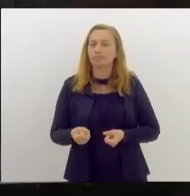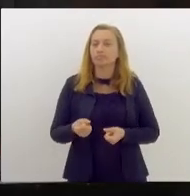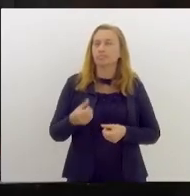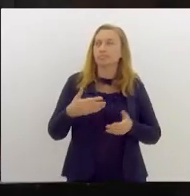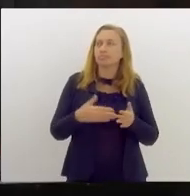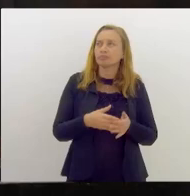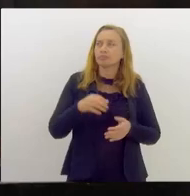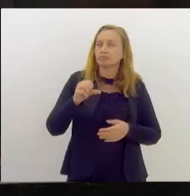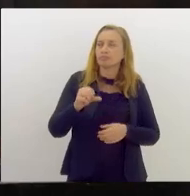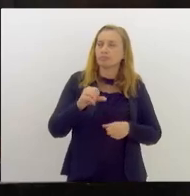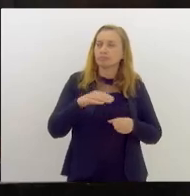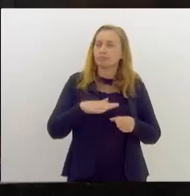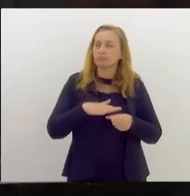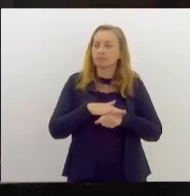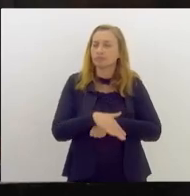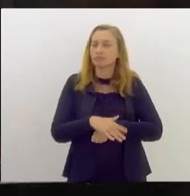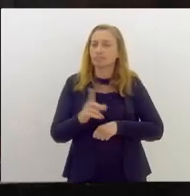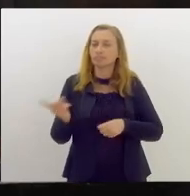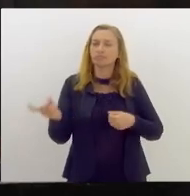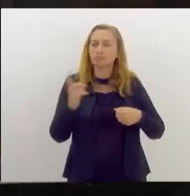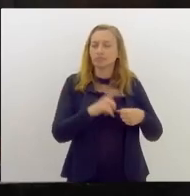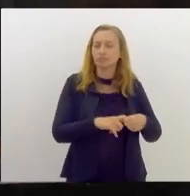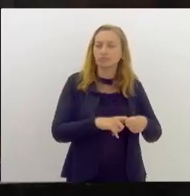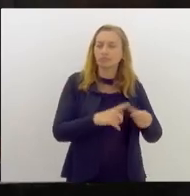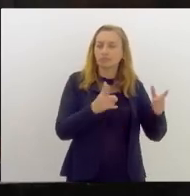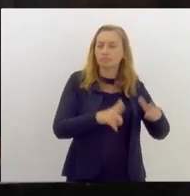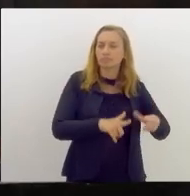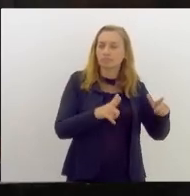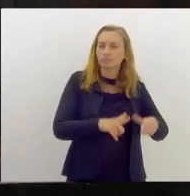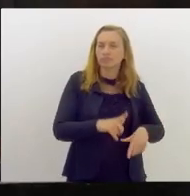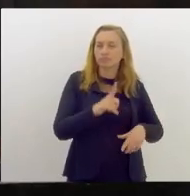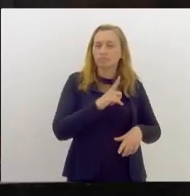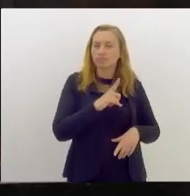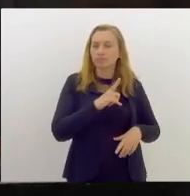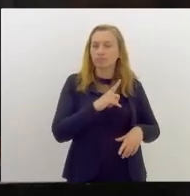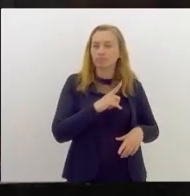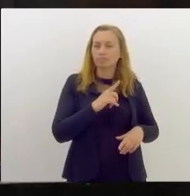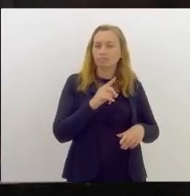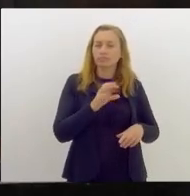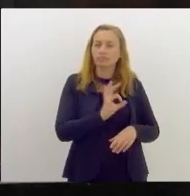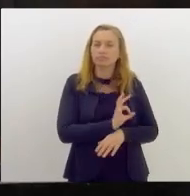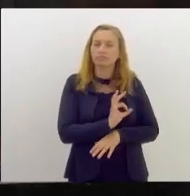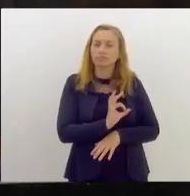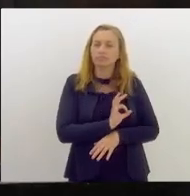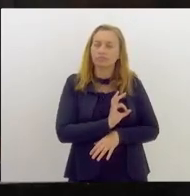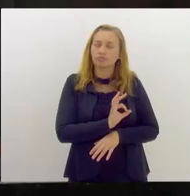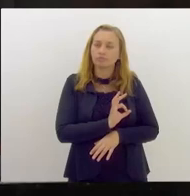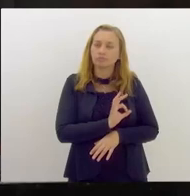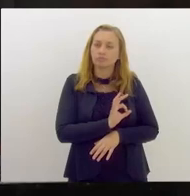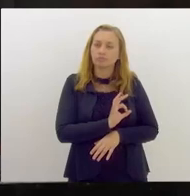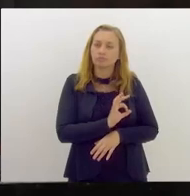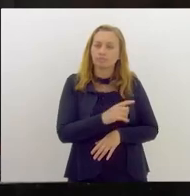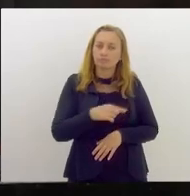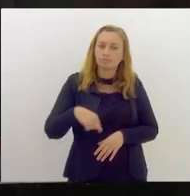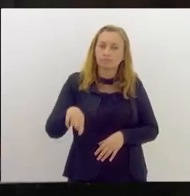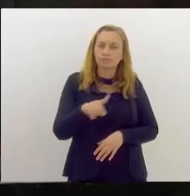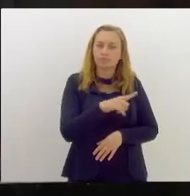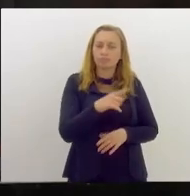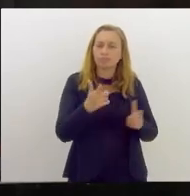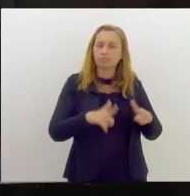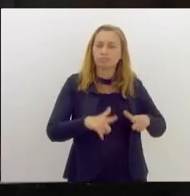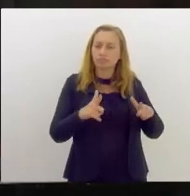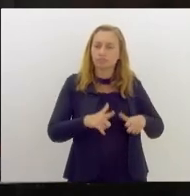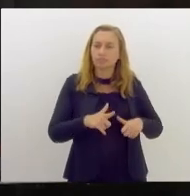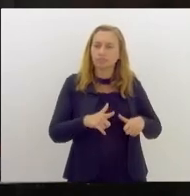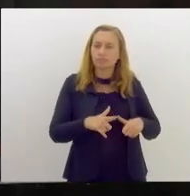9 horas da 8:30 da noite depois voltamos a ocupação havia matam aparato policial desproporcional policiais